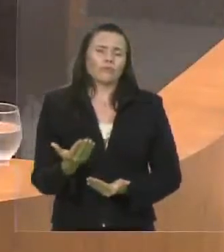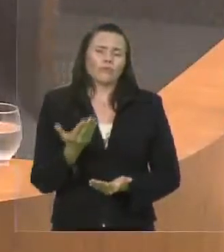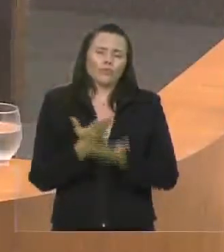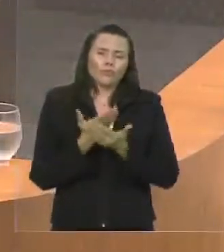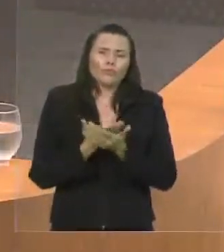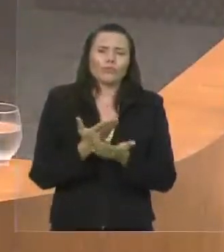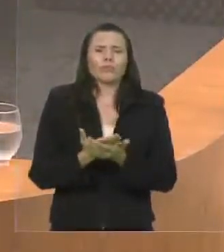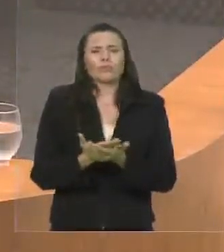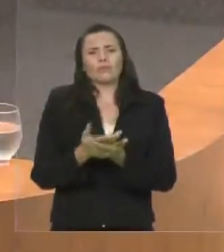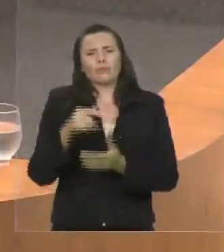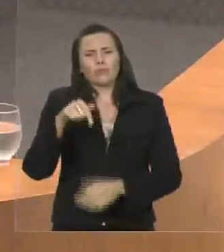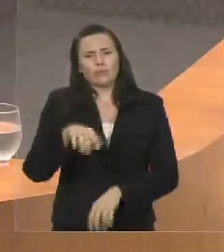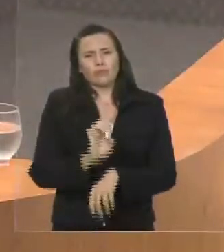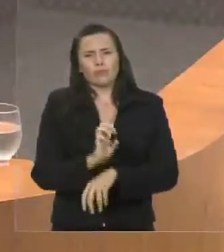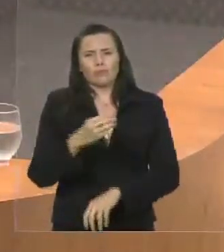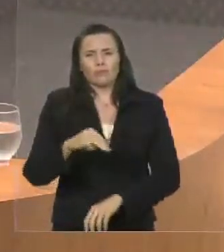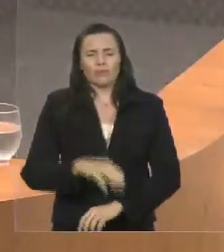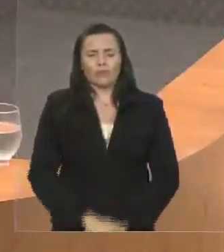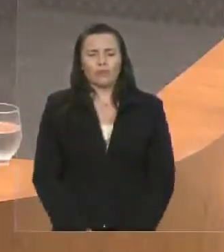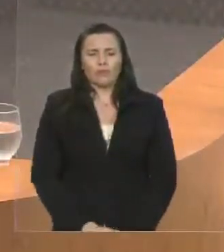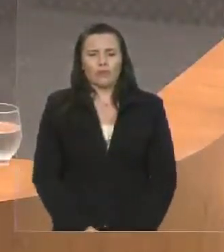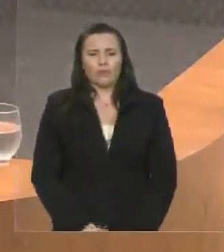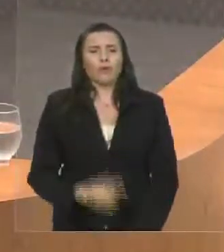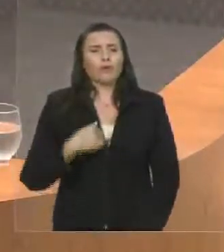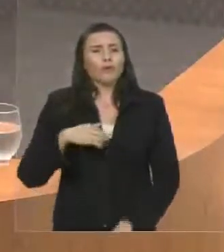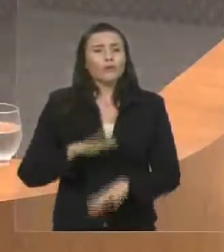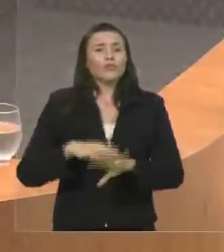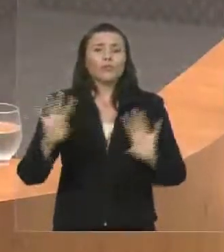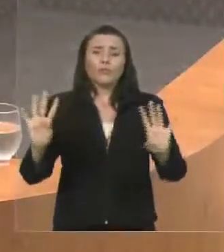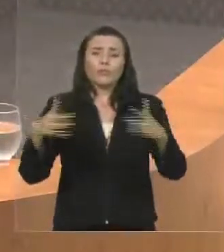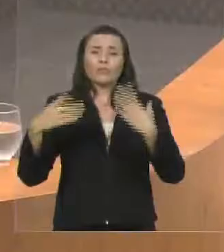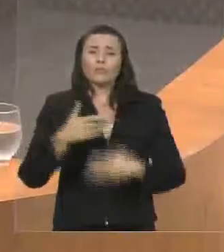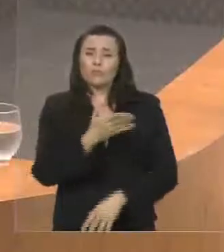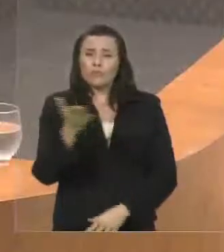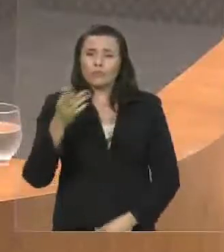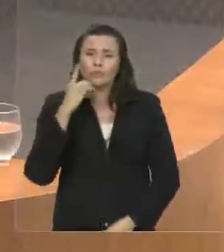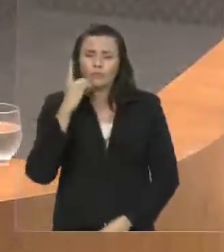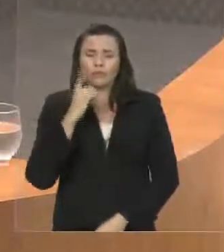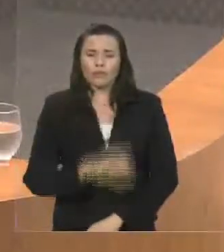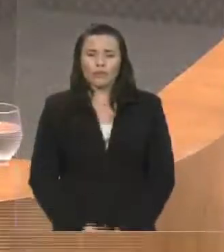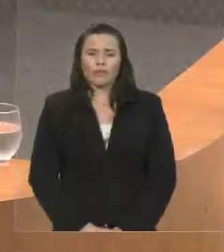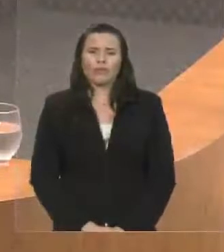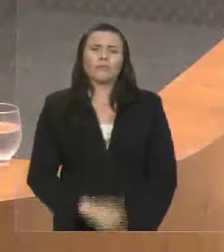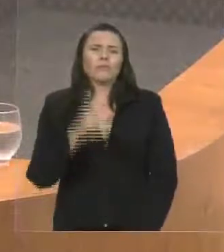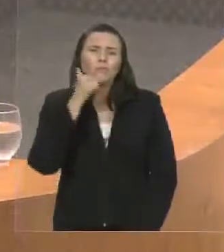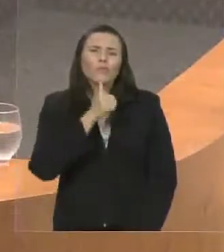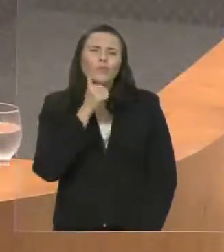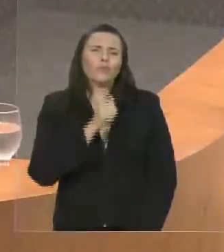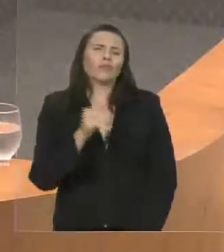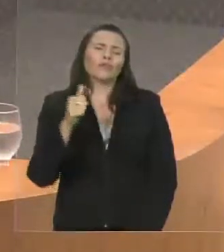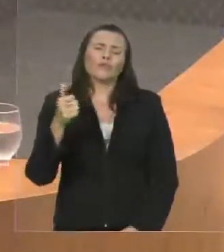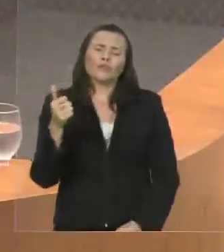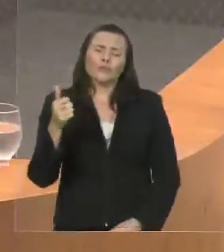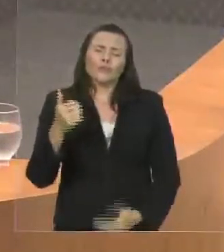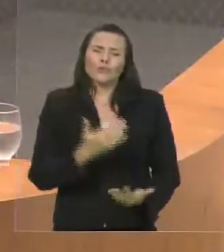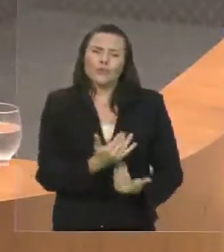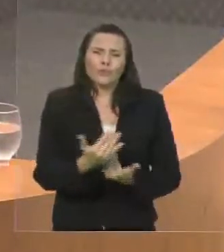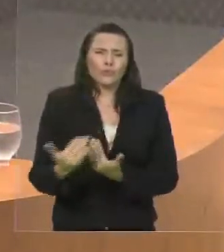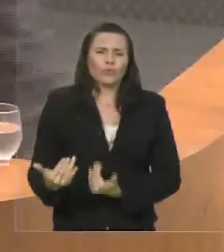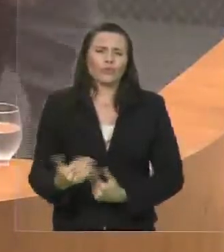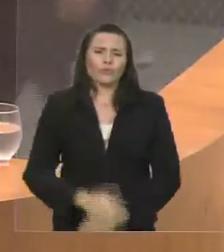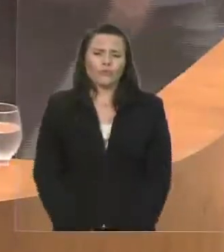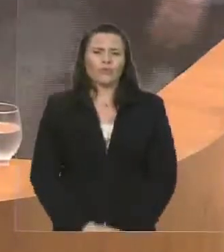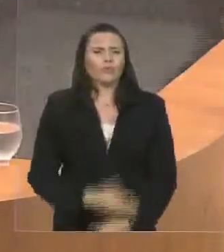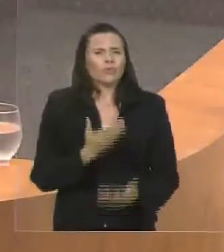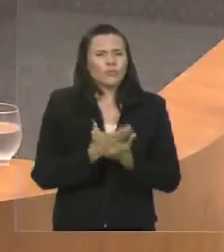deputados, porque são mulheres jovens, especialmente estudantes na região metropolitana de São Luís, que vêm de todas as